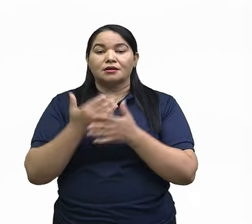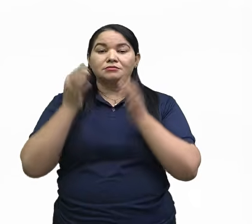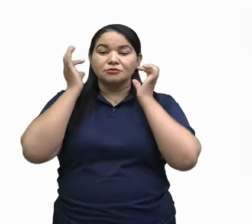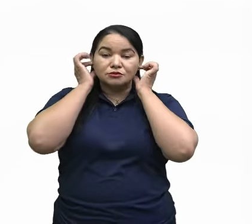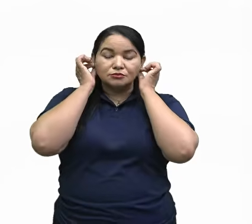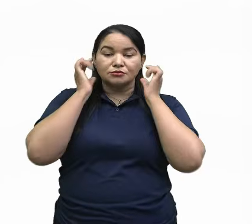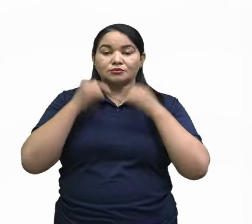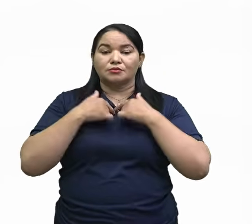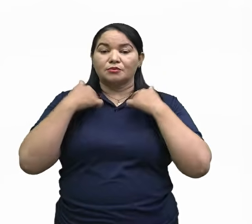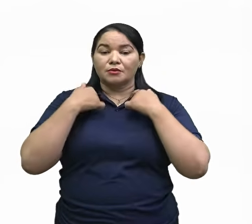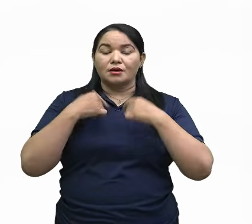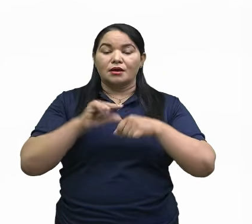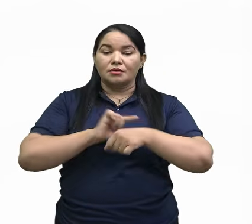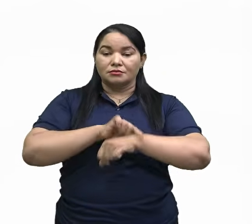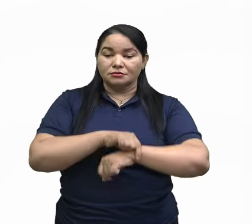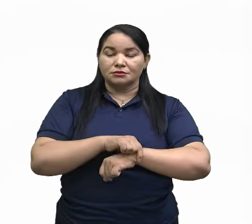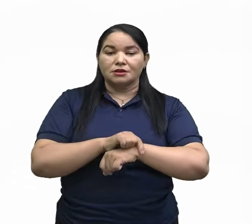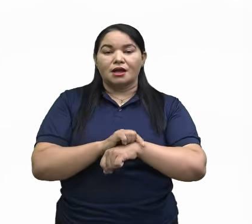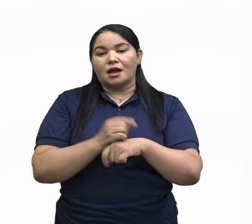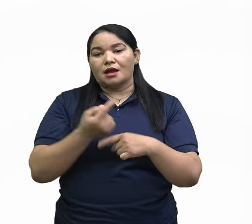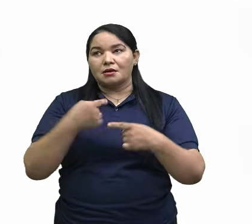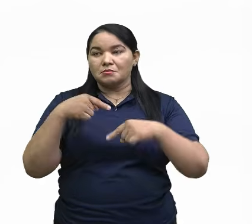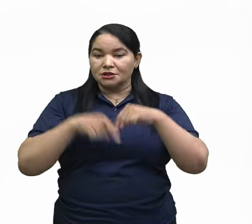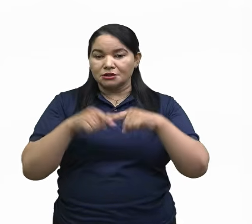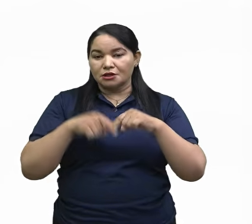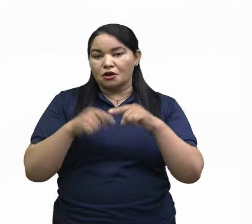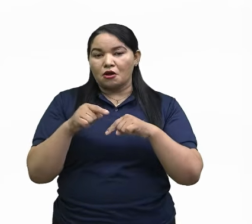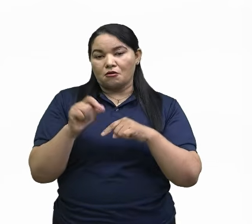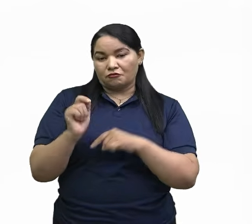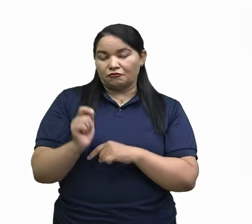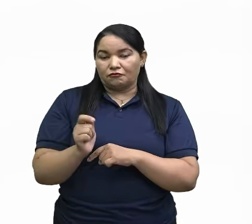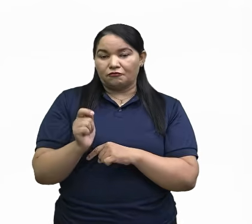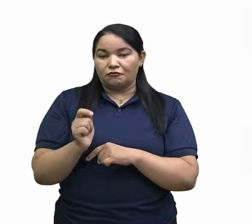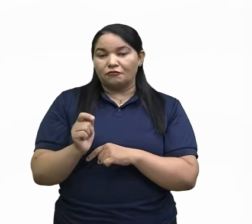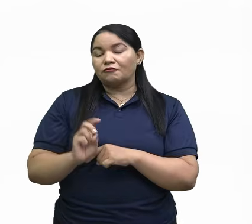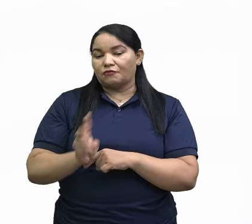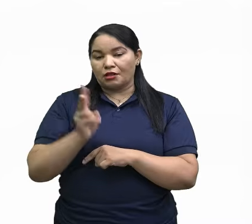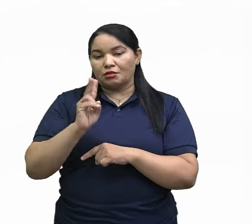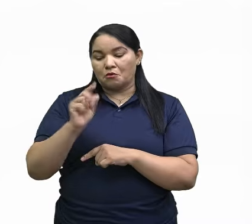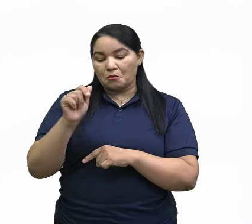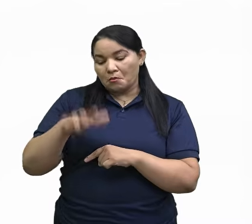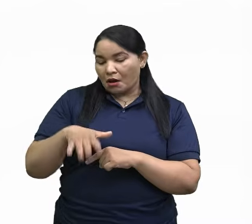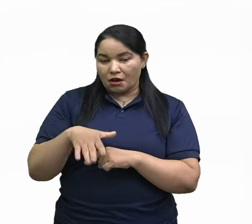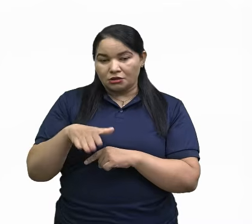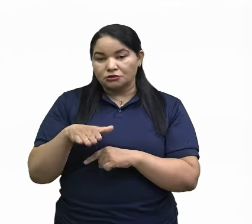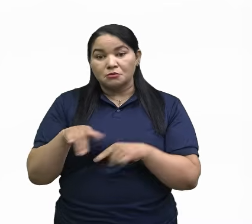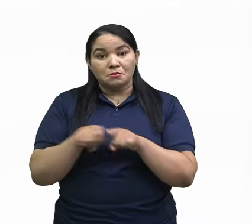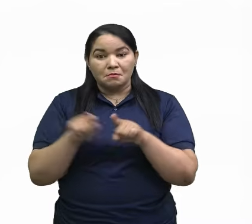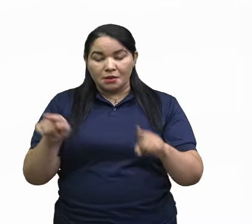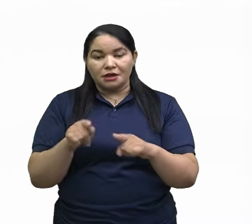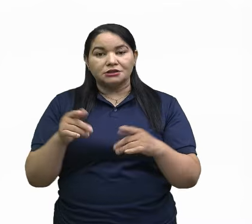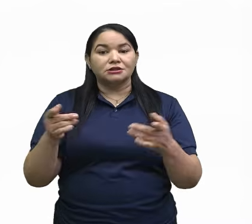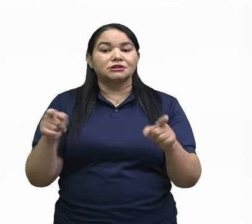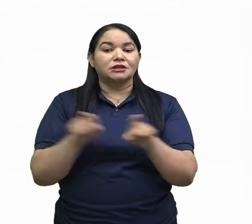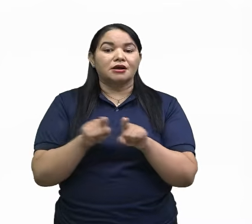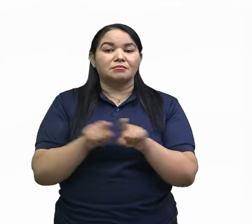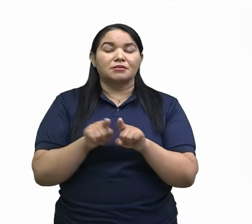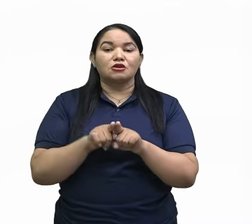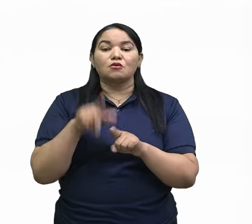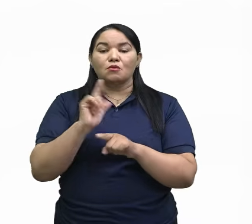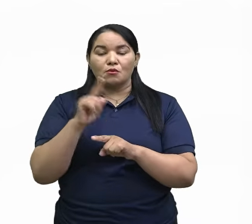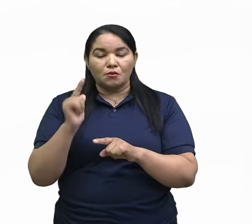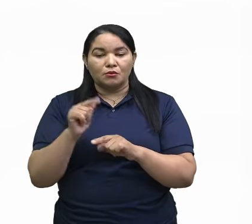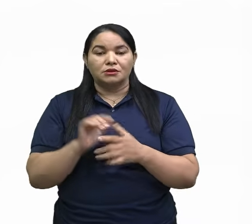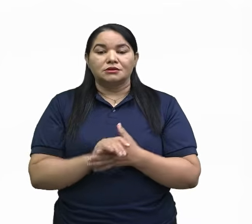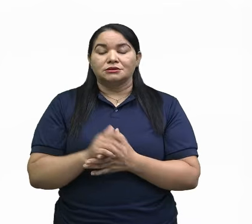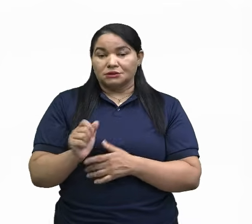gente fala de bijuteria, a gente já pensa numa peça que tem baixo valor, né? Comercial. Mas também aquelas que a gente chama de semijoias,